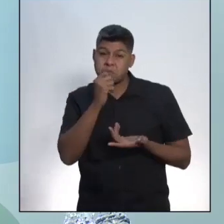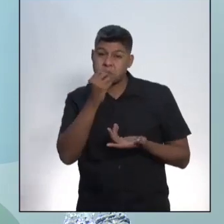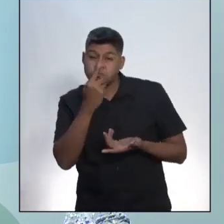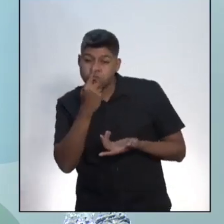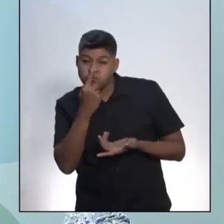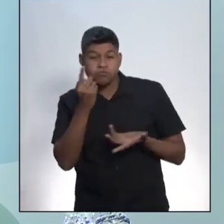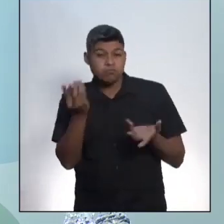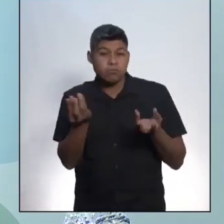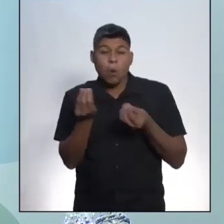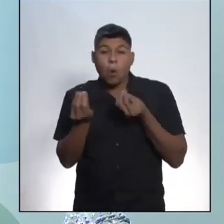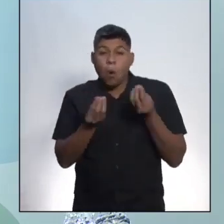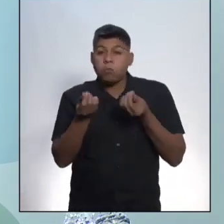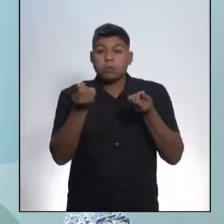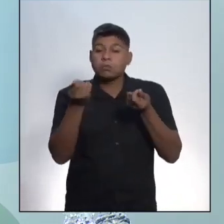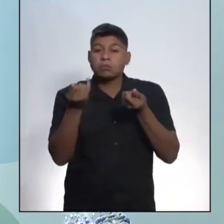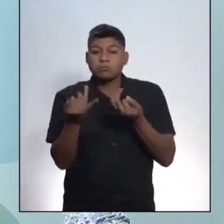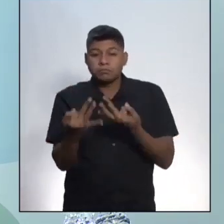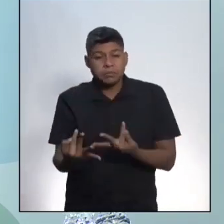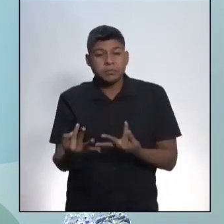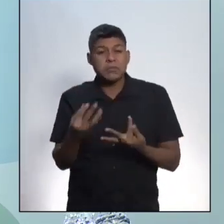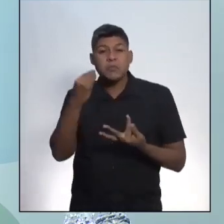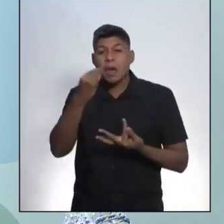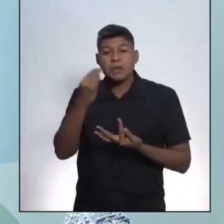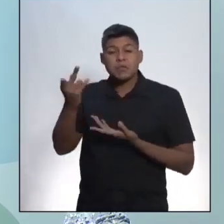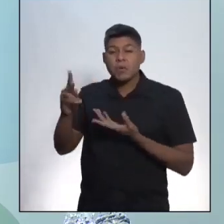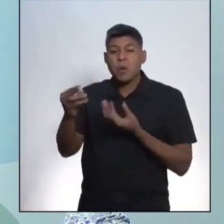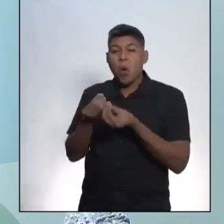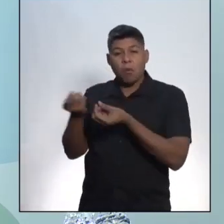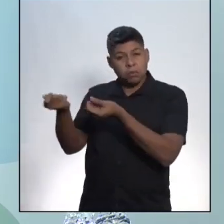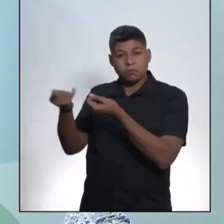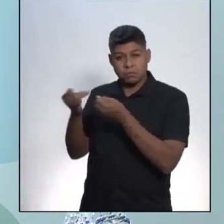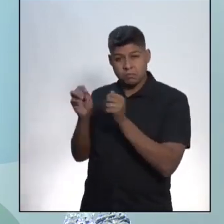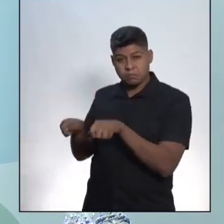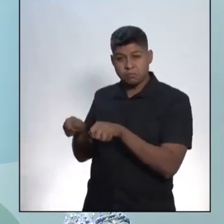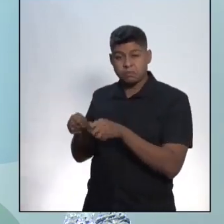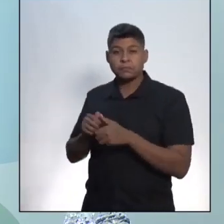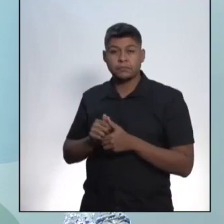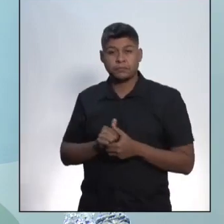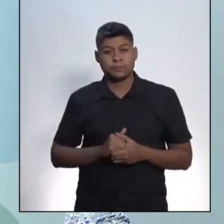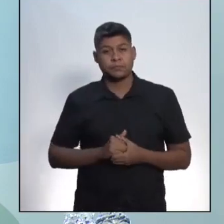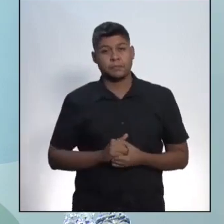Conta para a gente como que foi e como que está sendo a tua experiência.